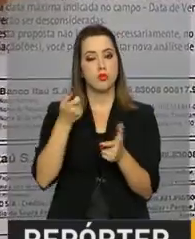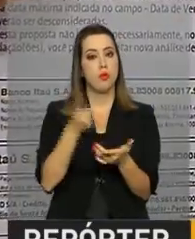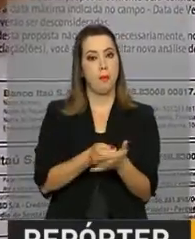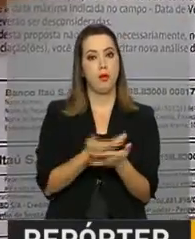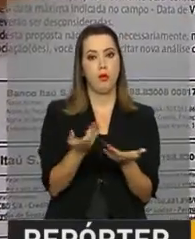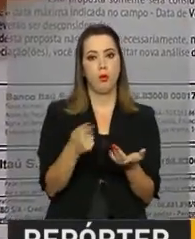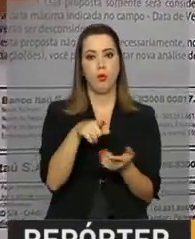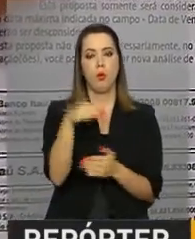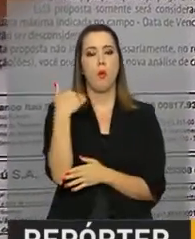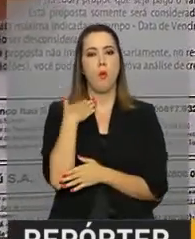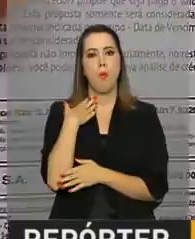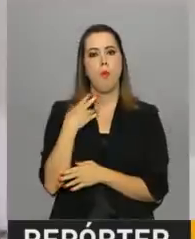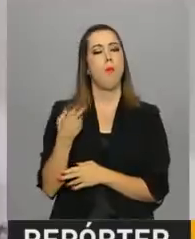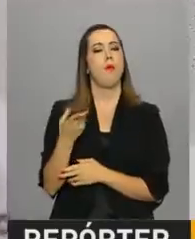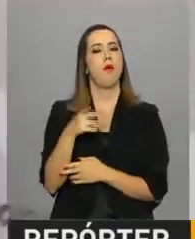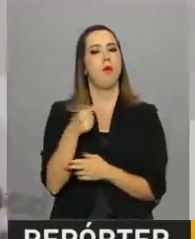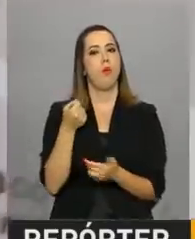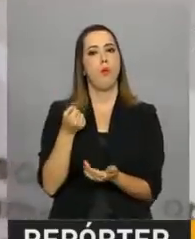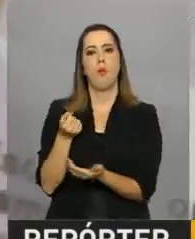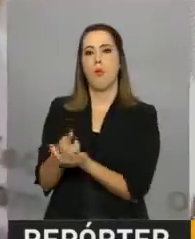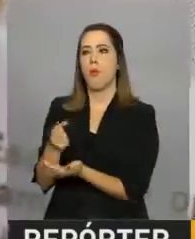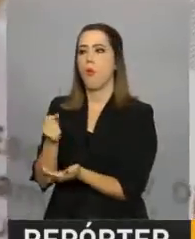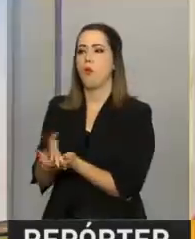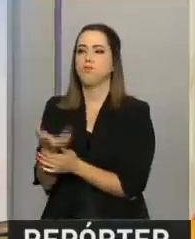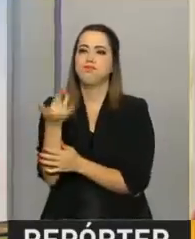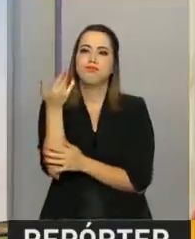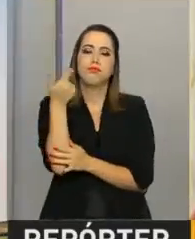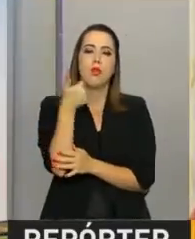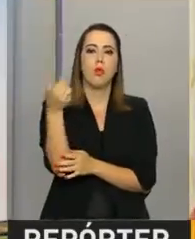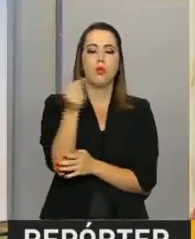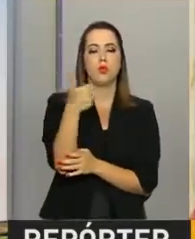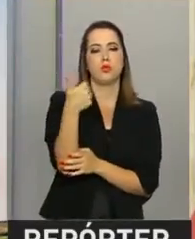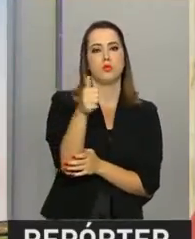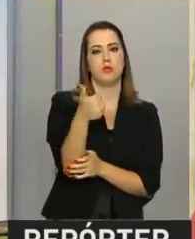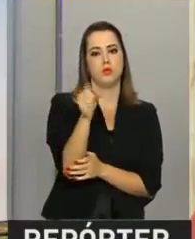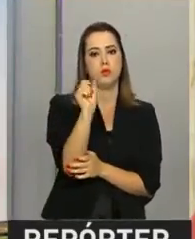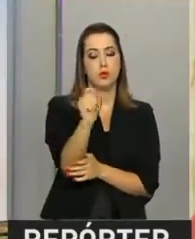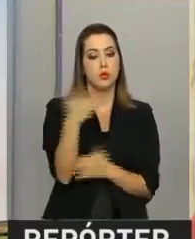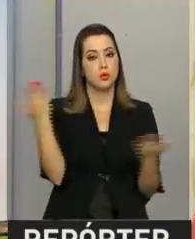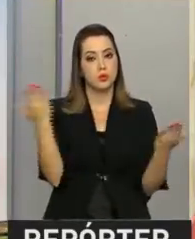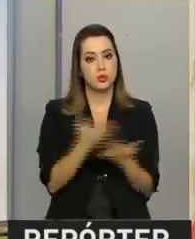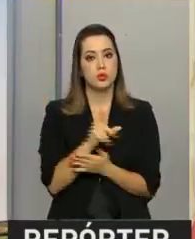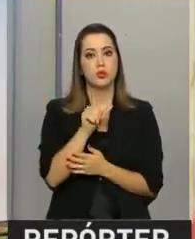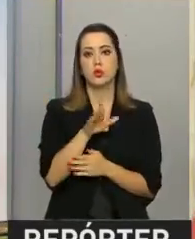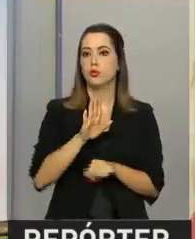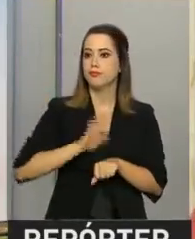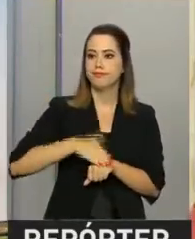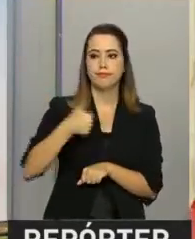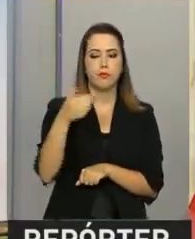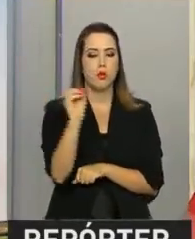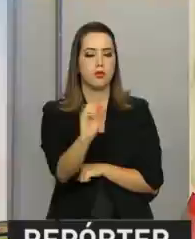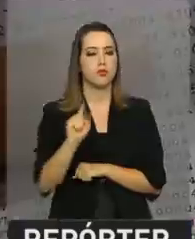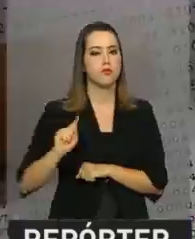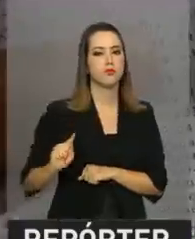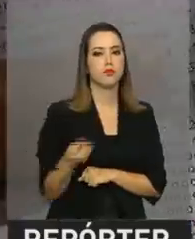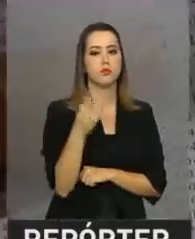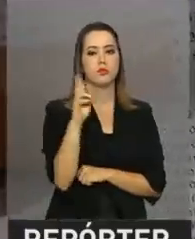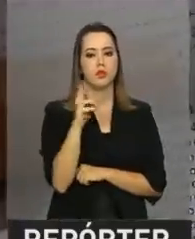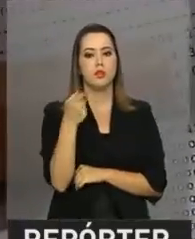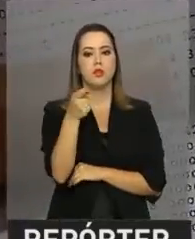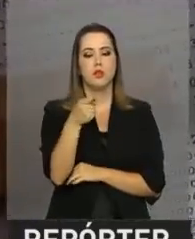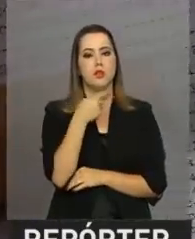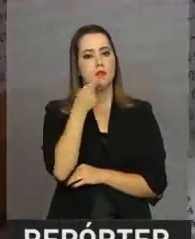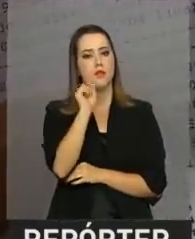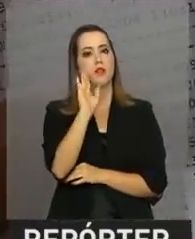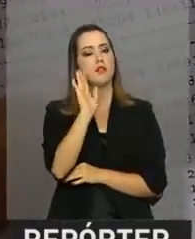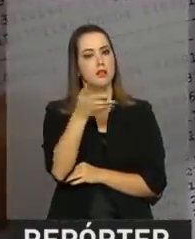financeira, o banco insiste em cobrar uma conta de 2011 do Gari Antônio e que hoje estaria em mais de 20 mil reais. Ele conta